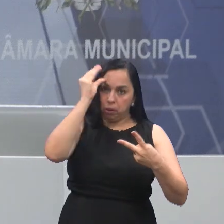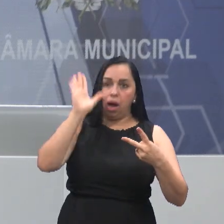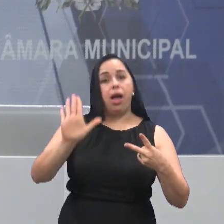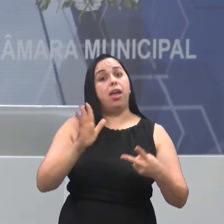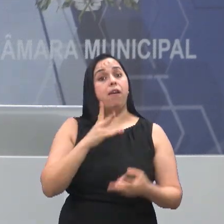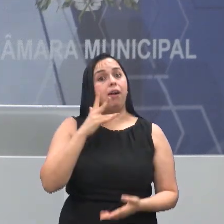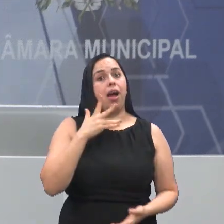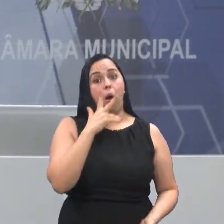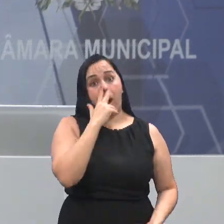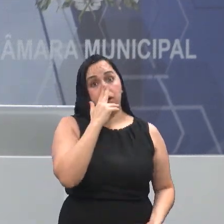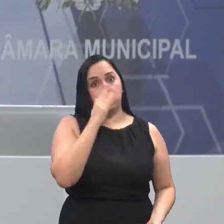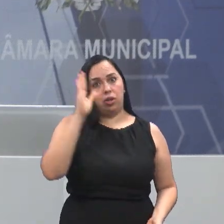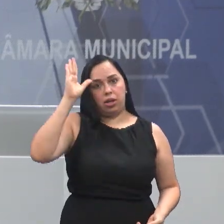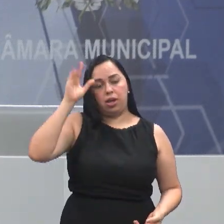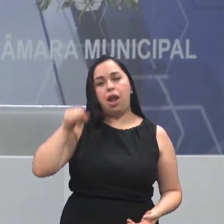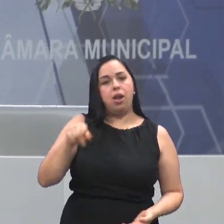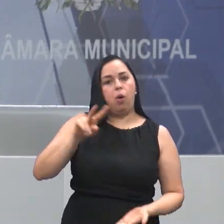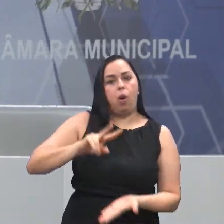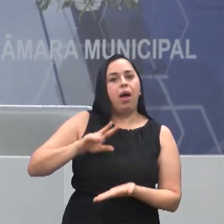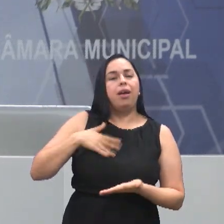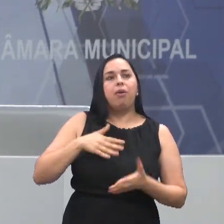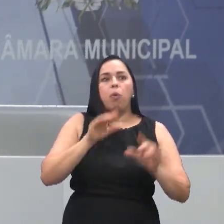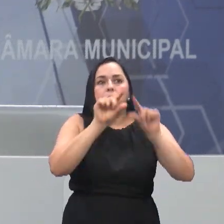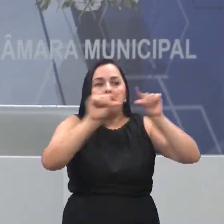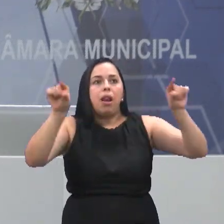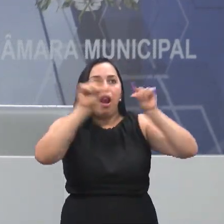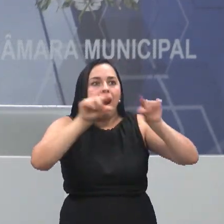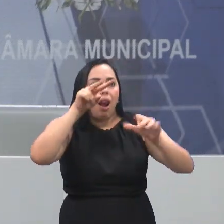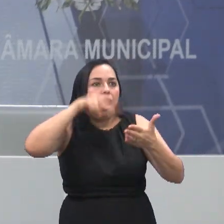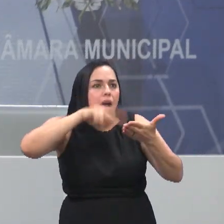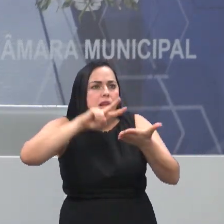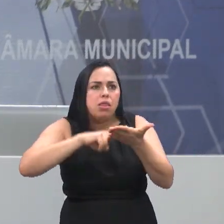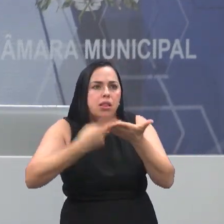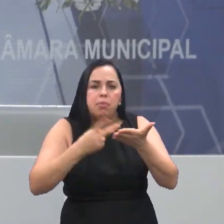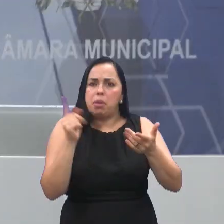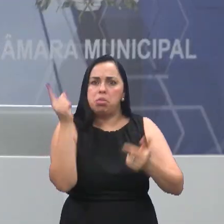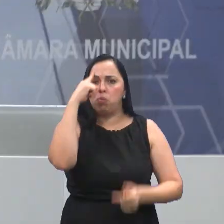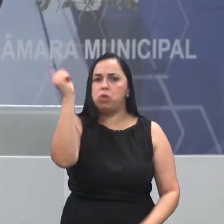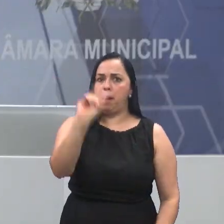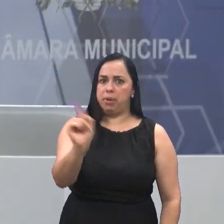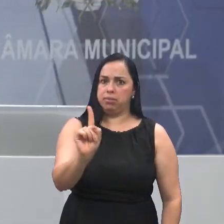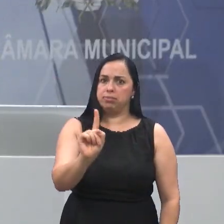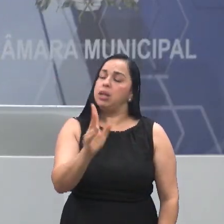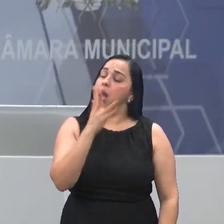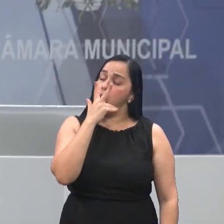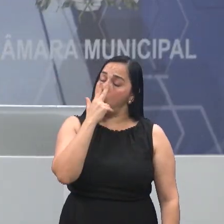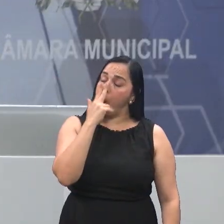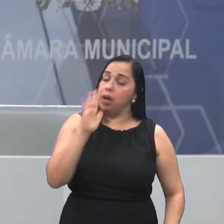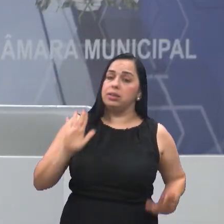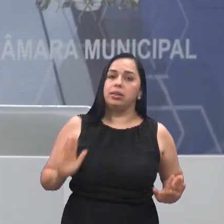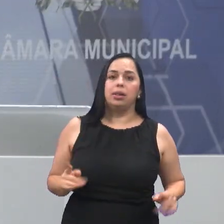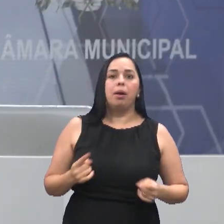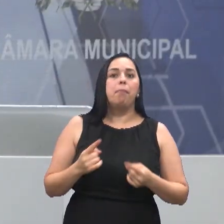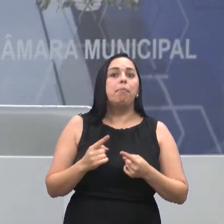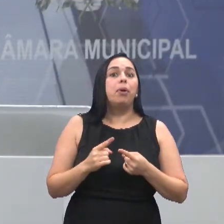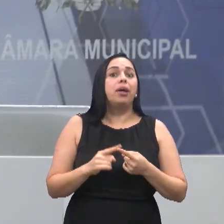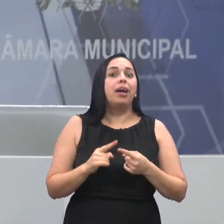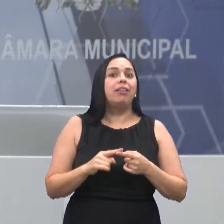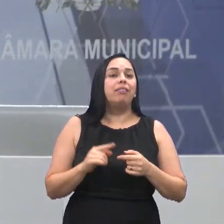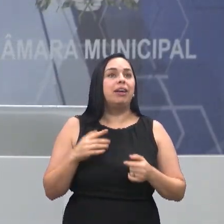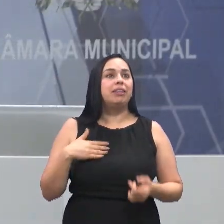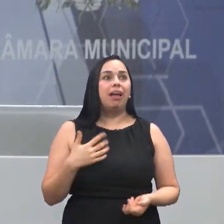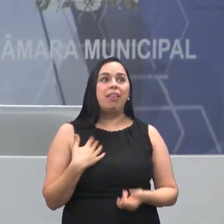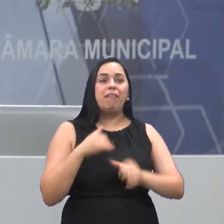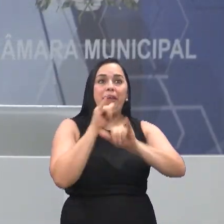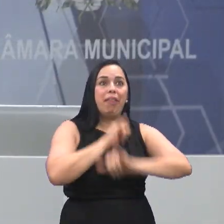que é limitação interpretativa, ok? A limitação de interpretação de texto. Porque eu não falei que não se pode acreditar em